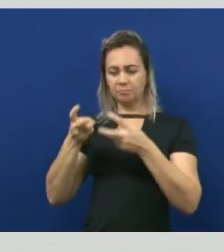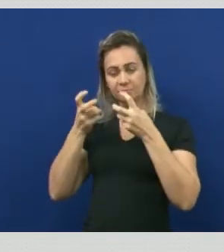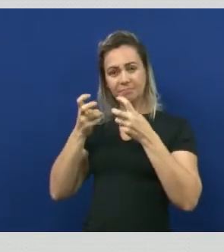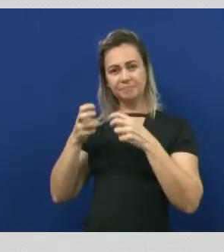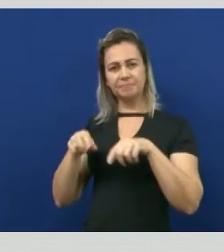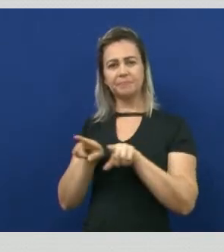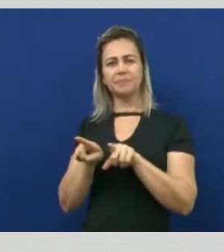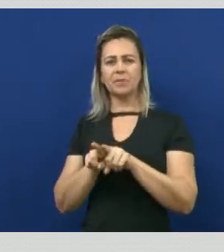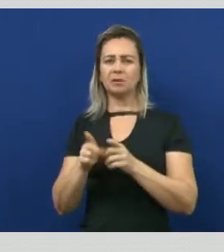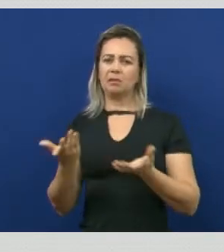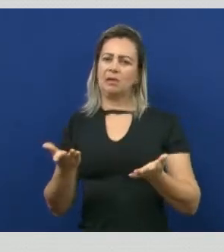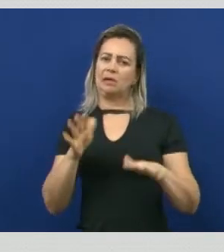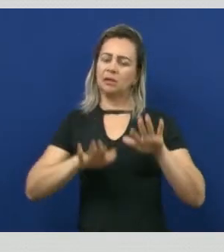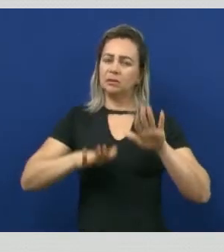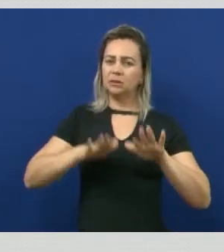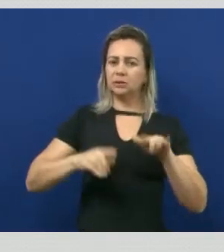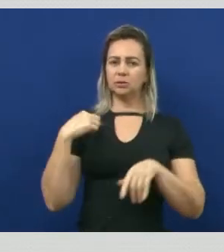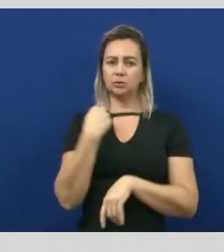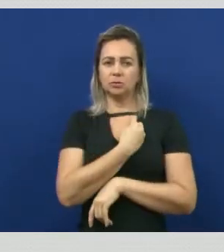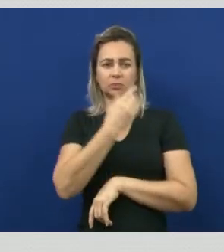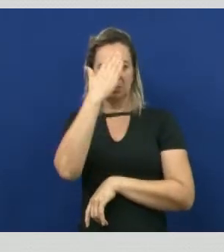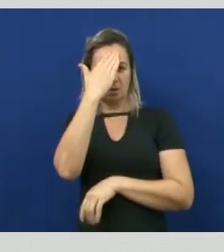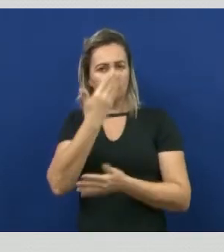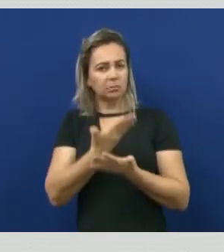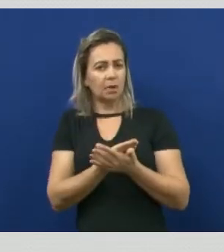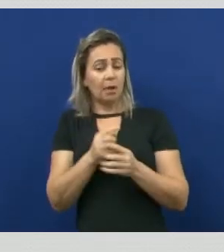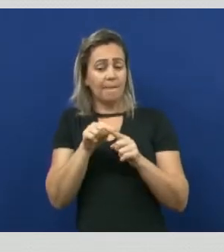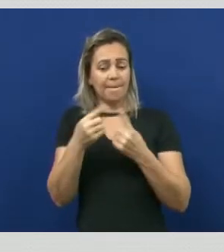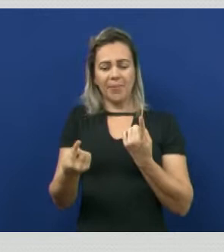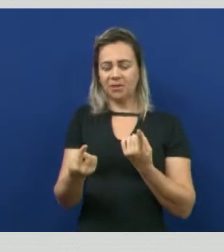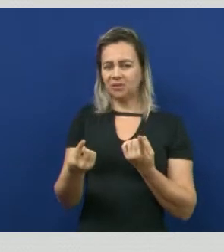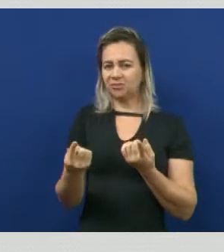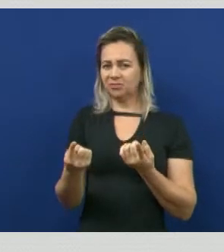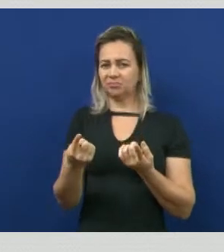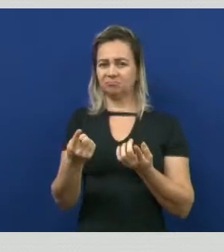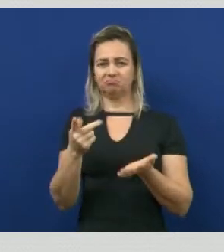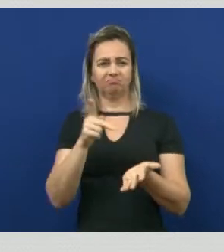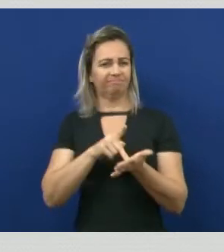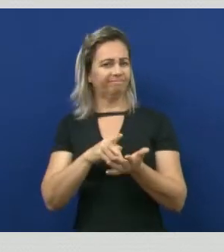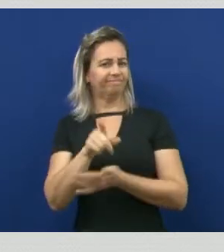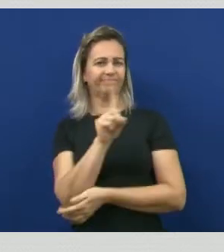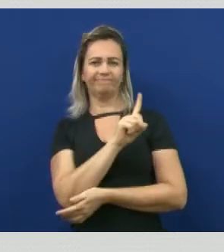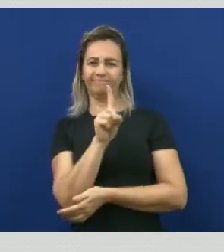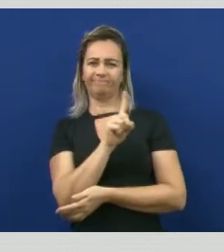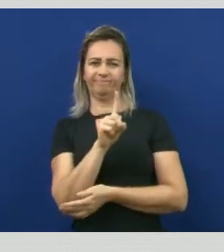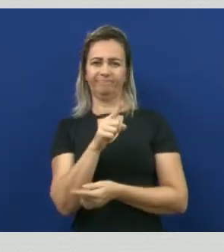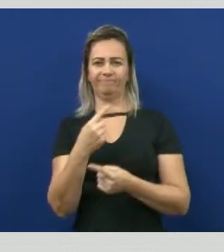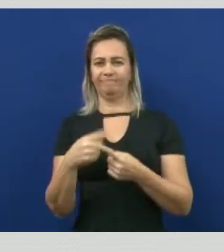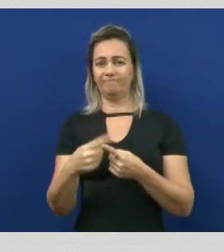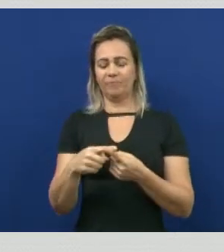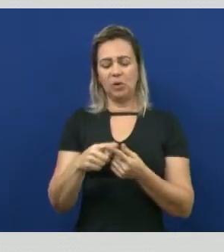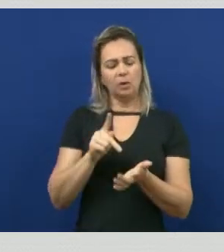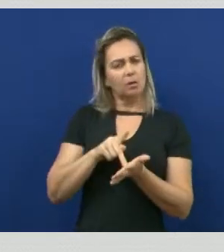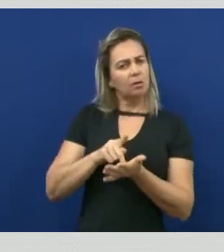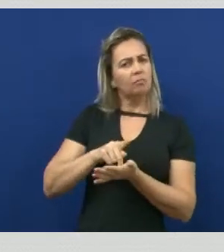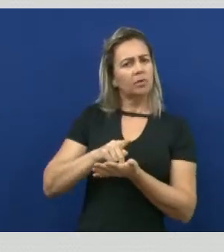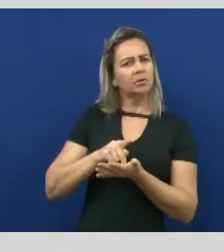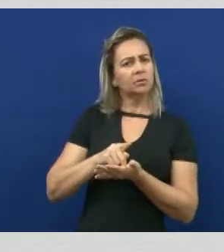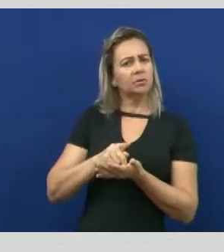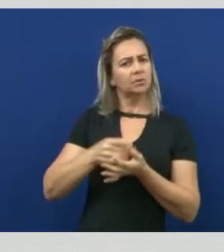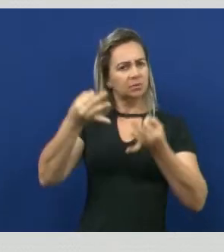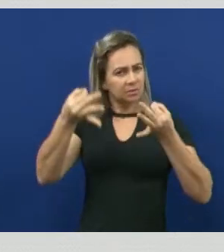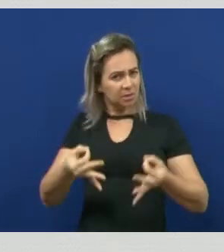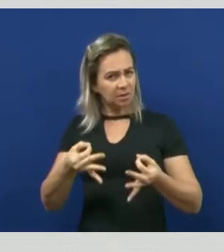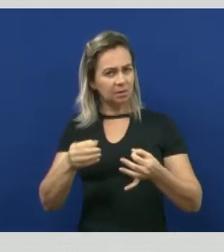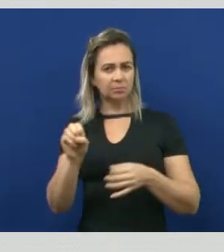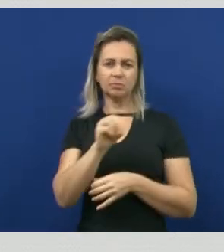que a gente acredita nem sempre é verdade. E a gente precisa entender também qual é essa verdade. Ela é uma verdade absoluta? Existe uma única